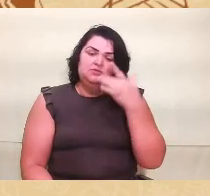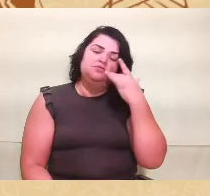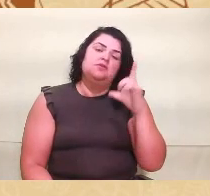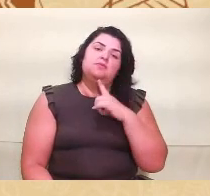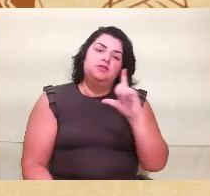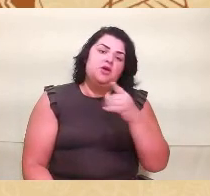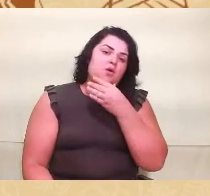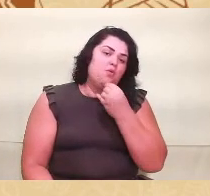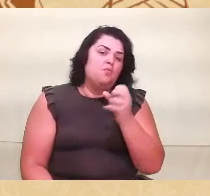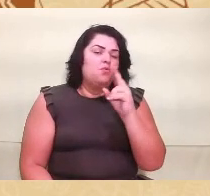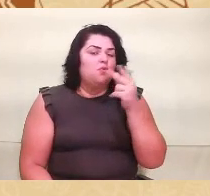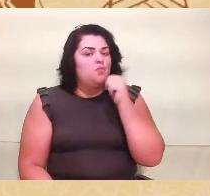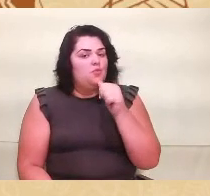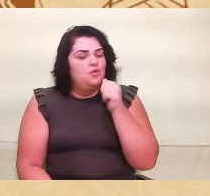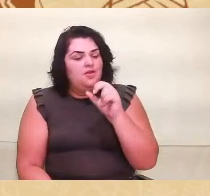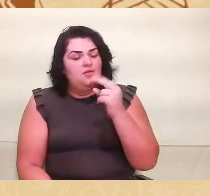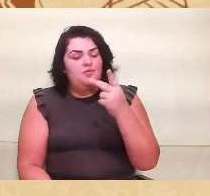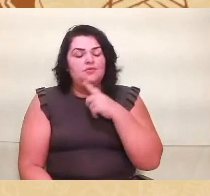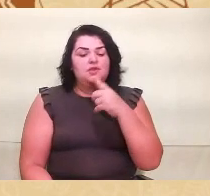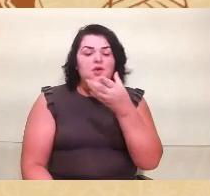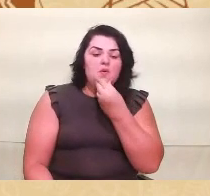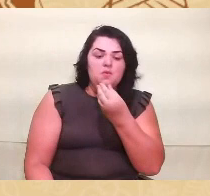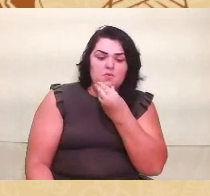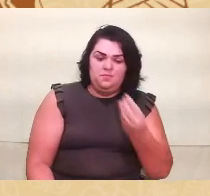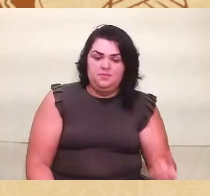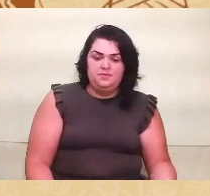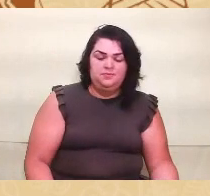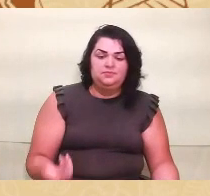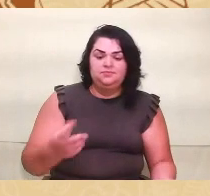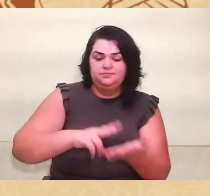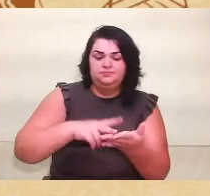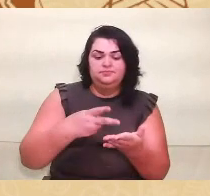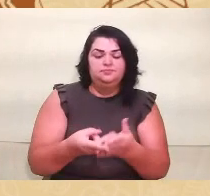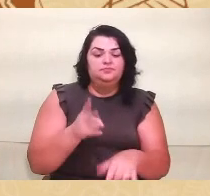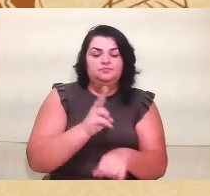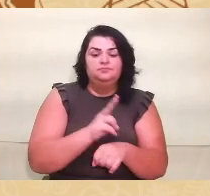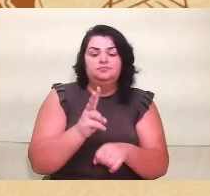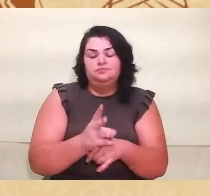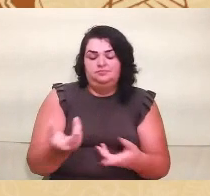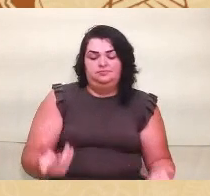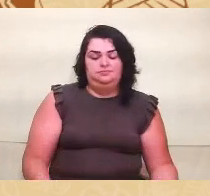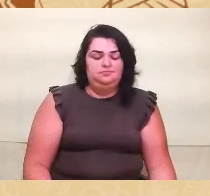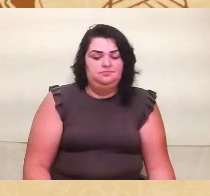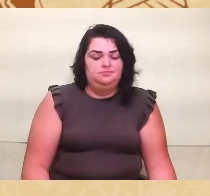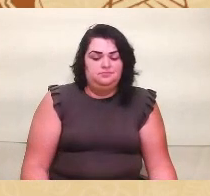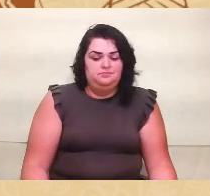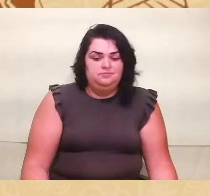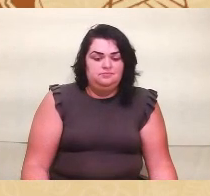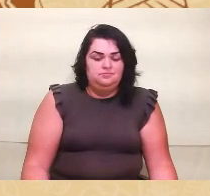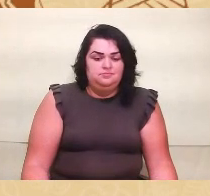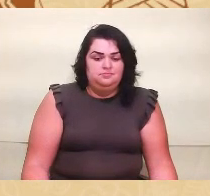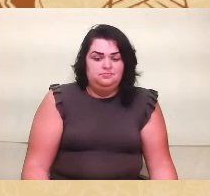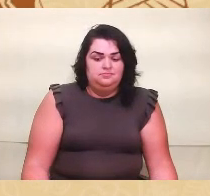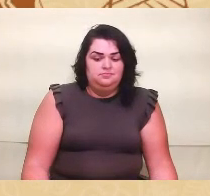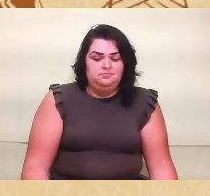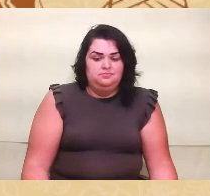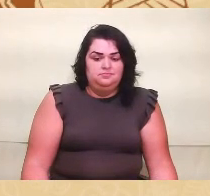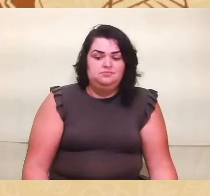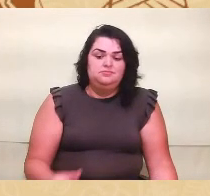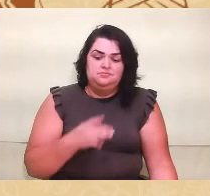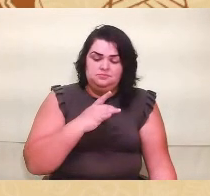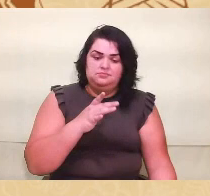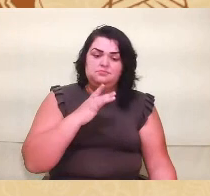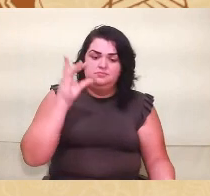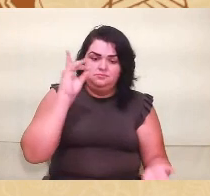mulher, ou era mulher e era homem, ou qual gênero ele pertencia. Nós temos Anhangá,